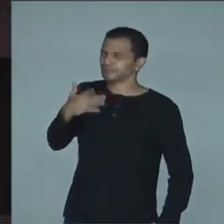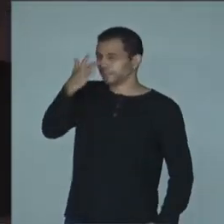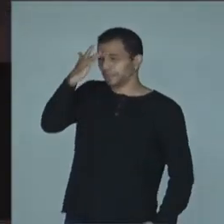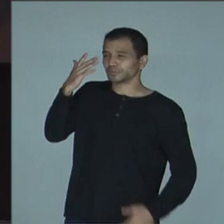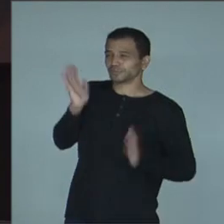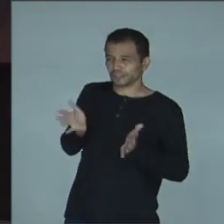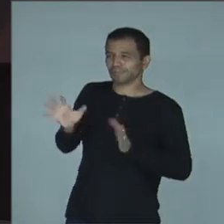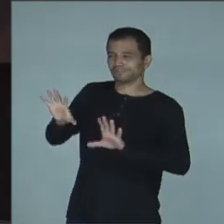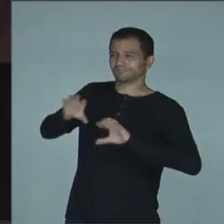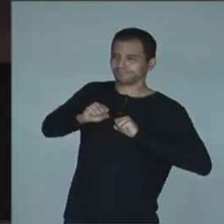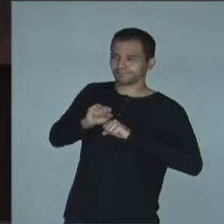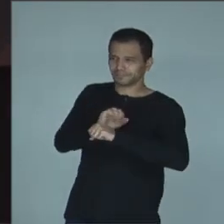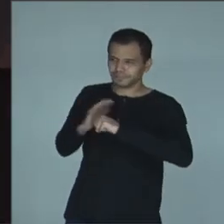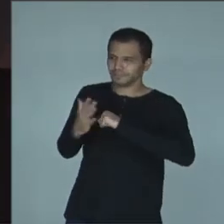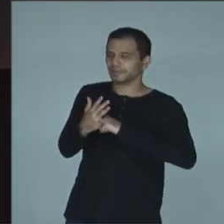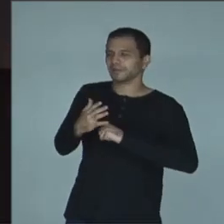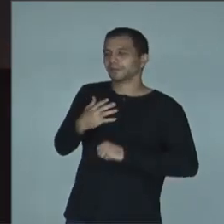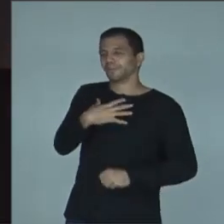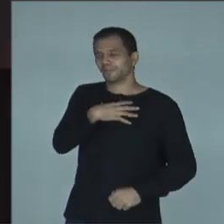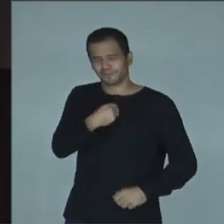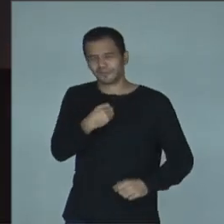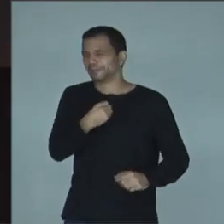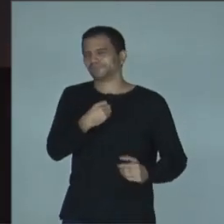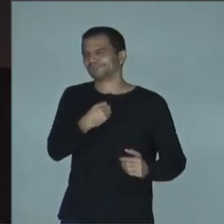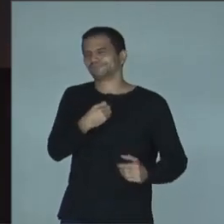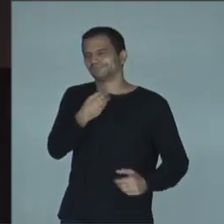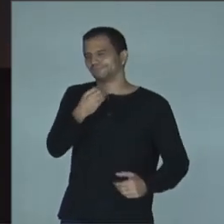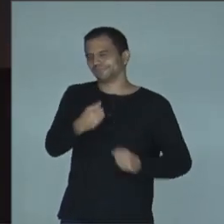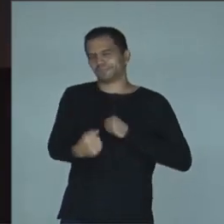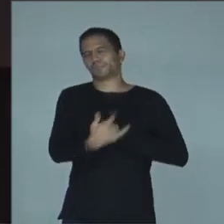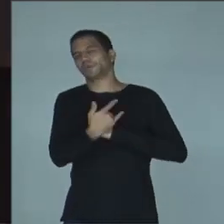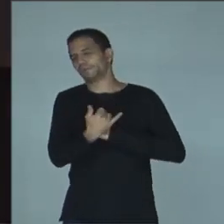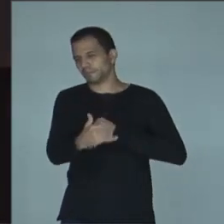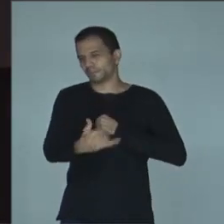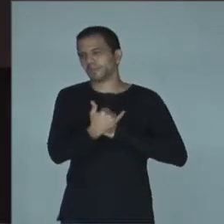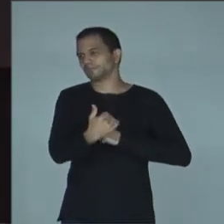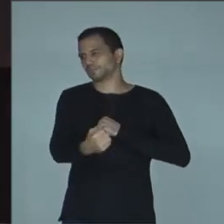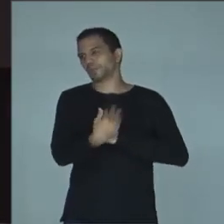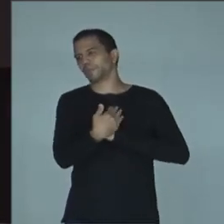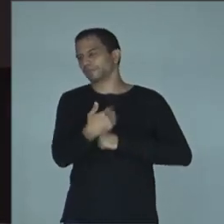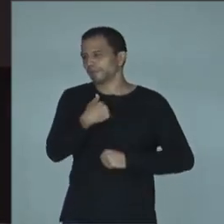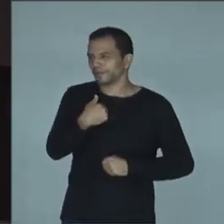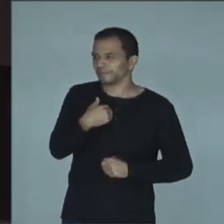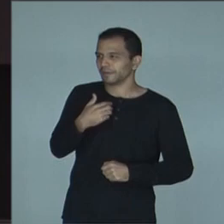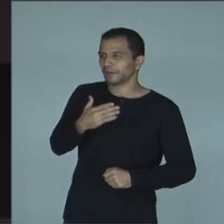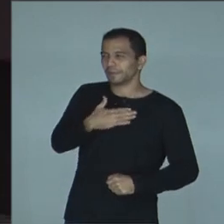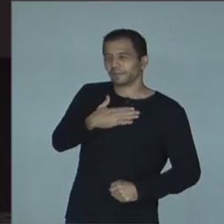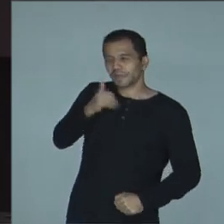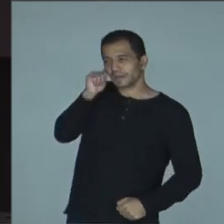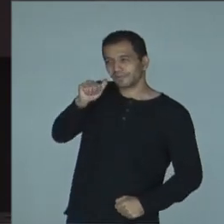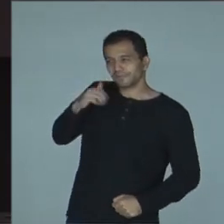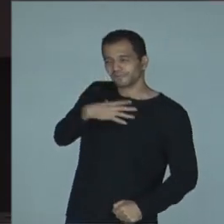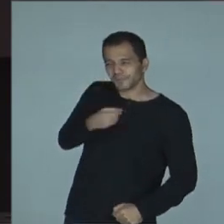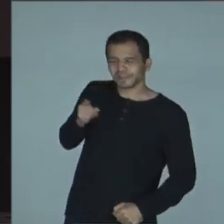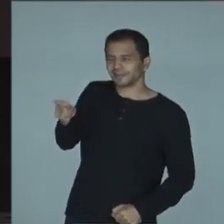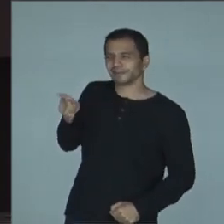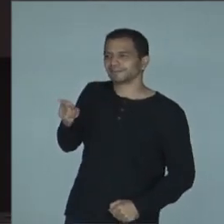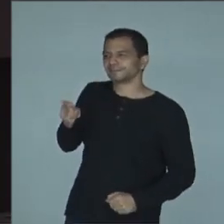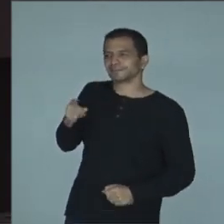família meu filho não tá falando comigo a minha filha abortou